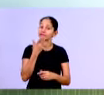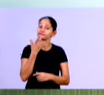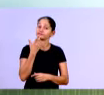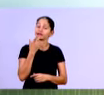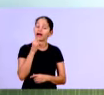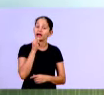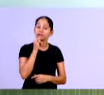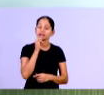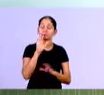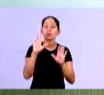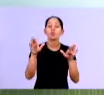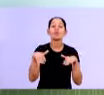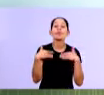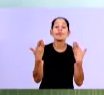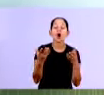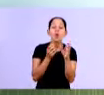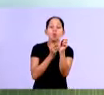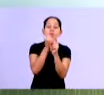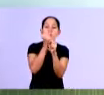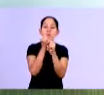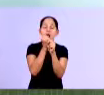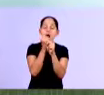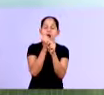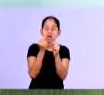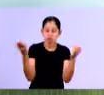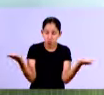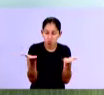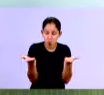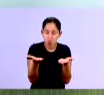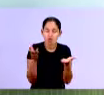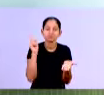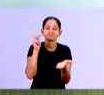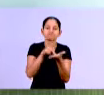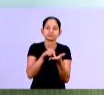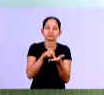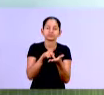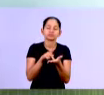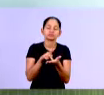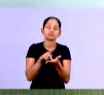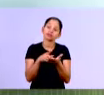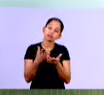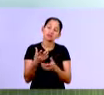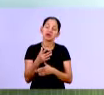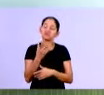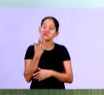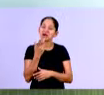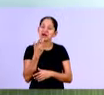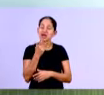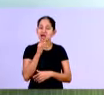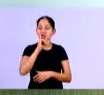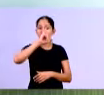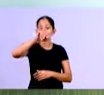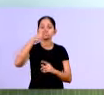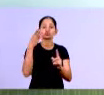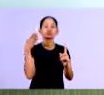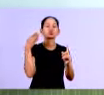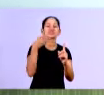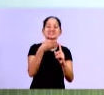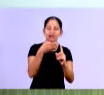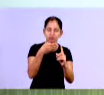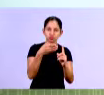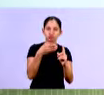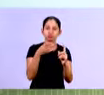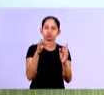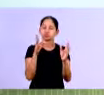o ano civil de 365 dias, ou 366 dias, ok? E alguém fala assim, eu quero o juro exato. Então, ele